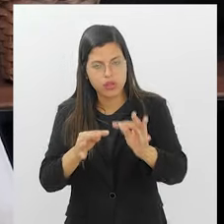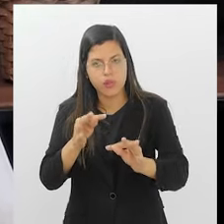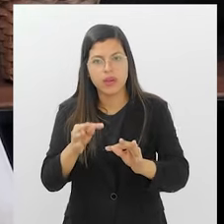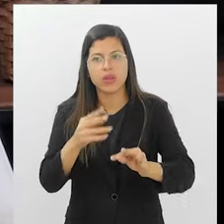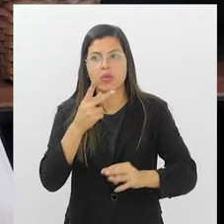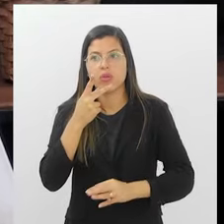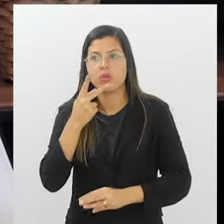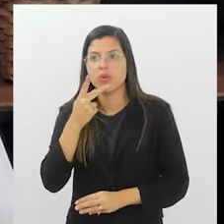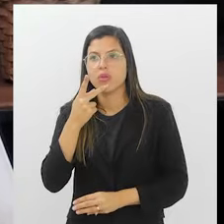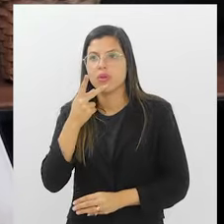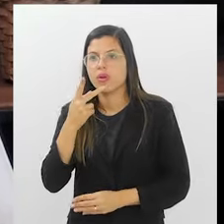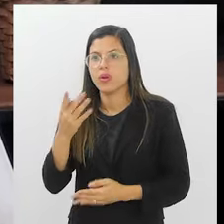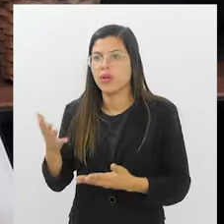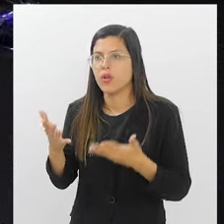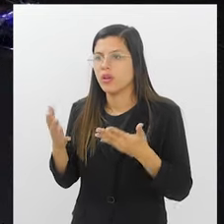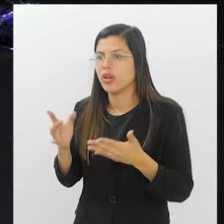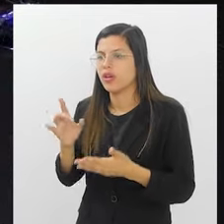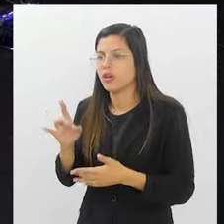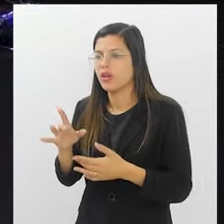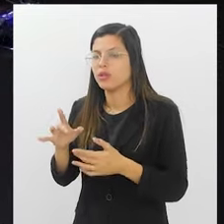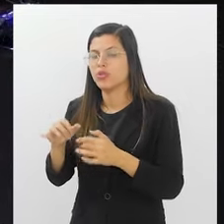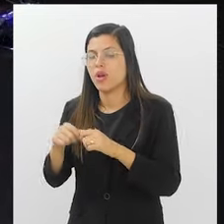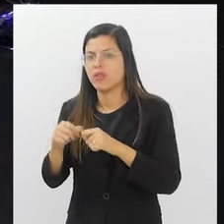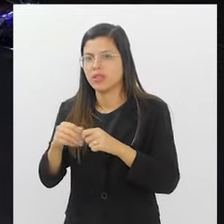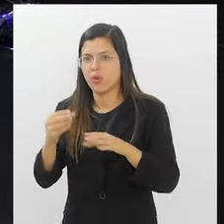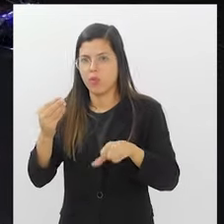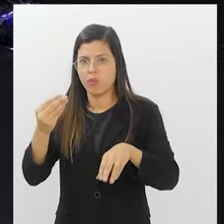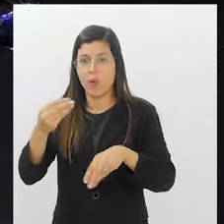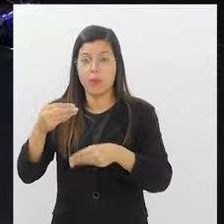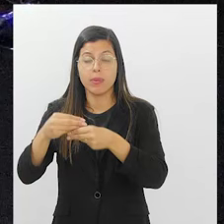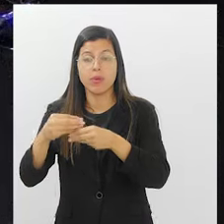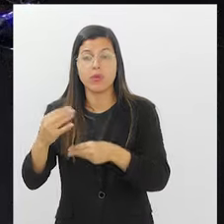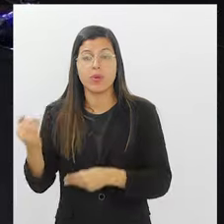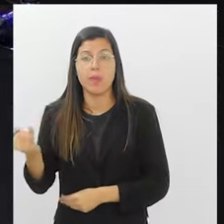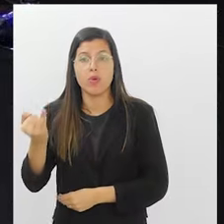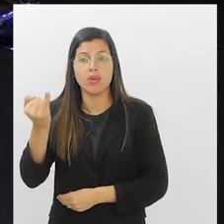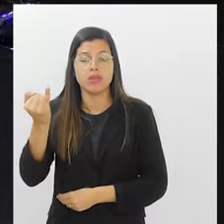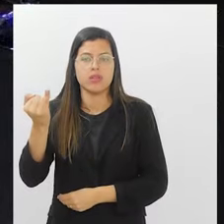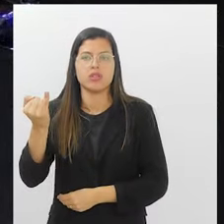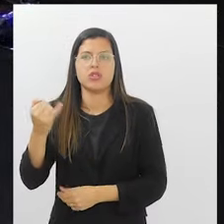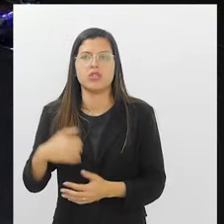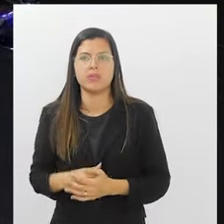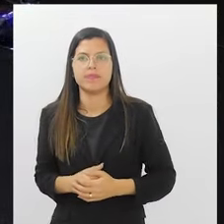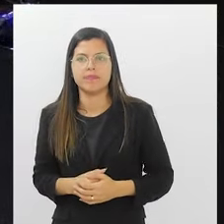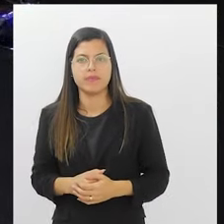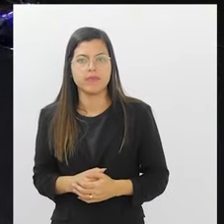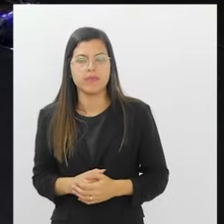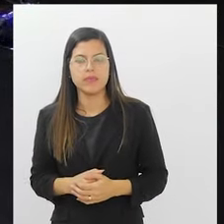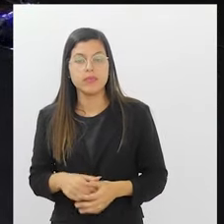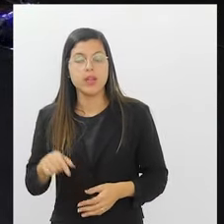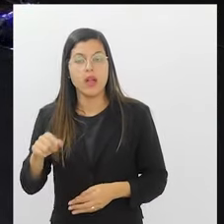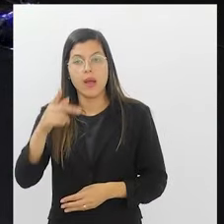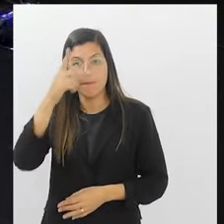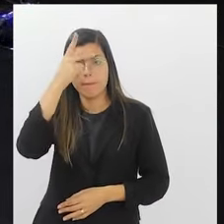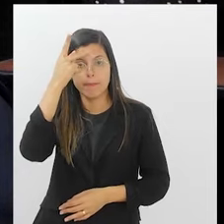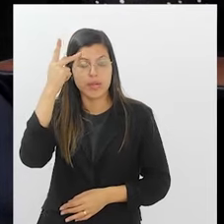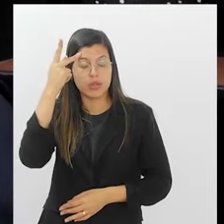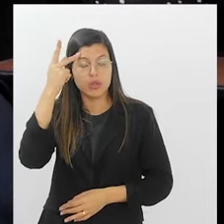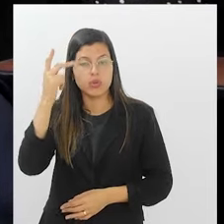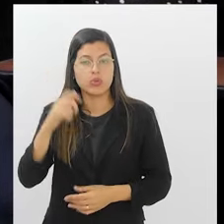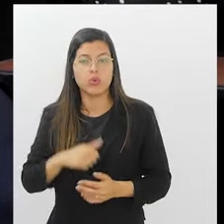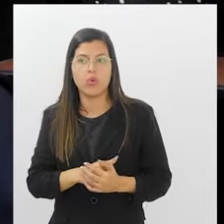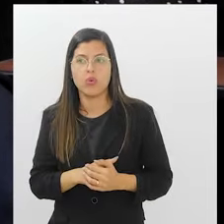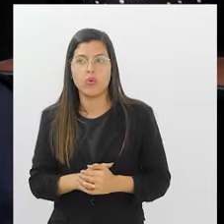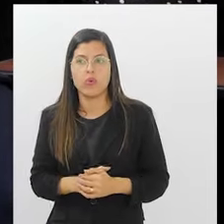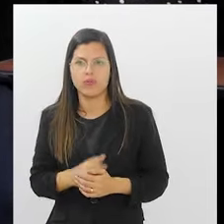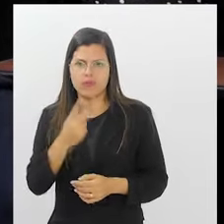em diagnóstico... Eu queria só fazer um adendo aqui, né, que é muito importante. O fato da pessoa